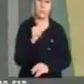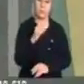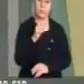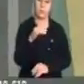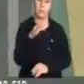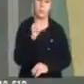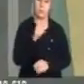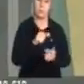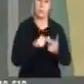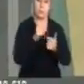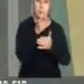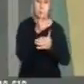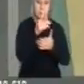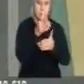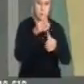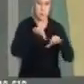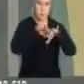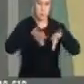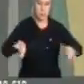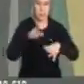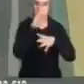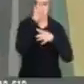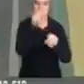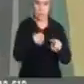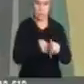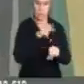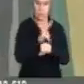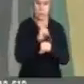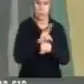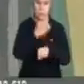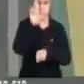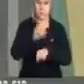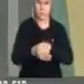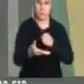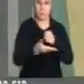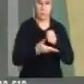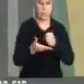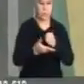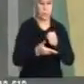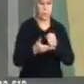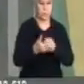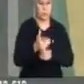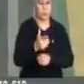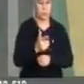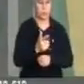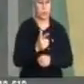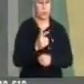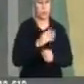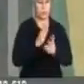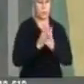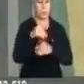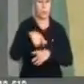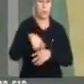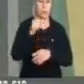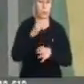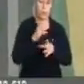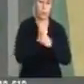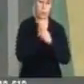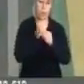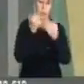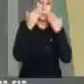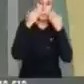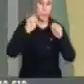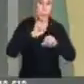separação de poderes e a proteção dos direitos fundamentais decorrem de escolhas orçamentárias